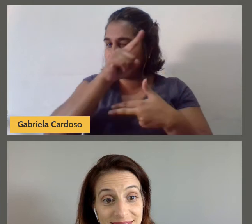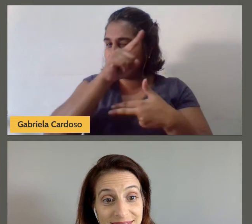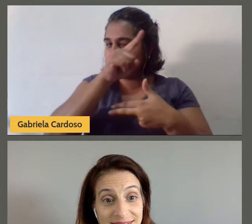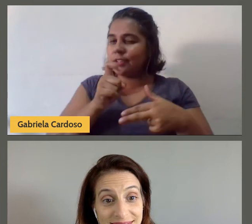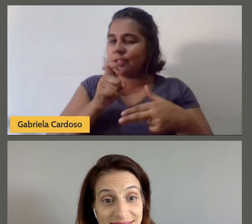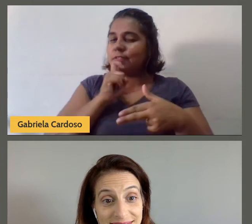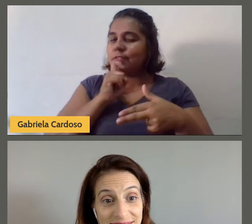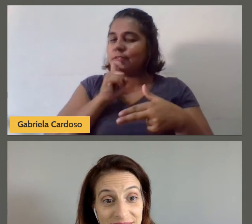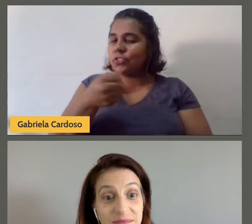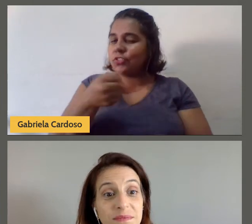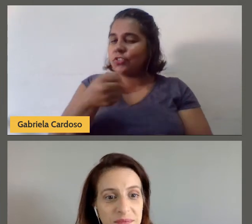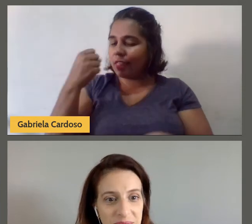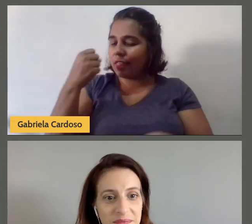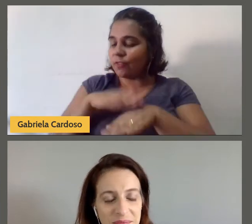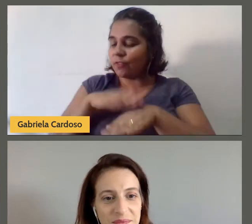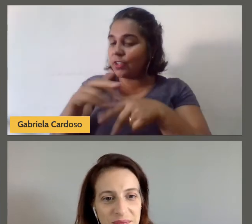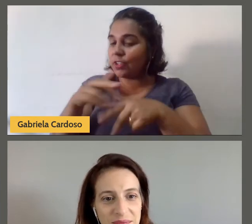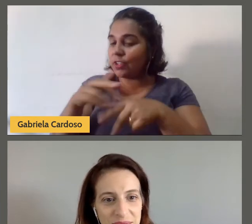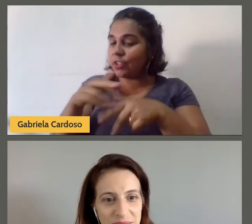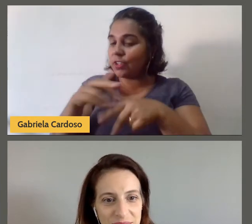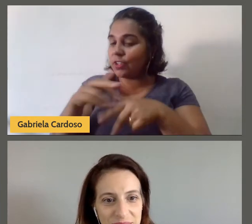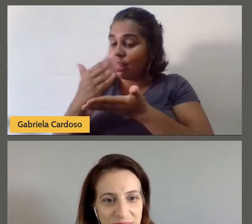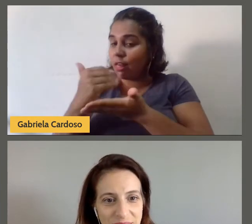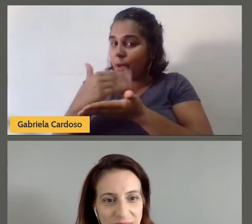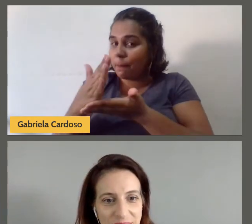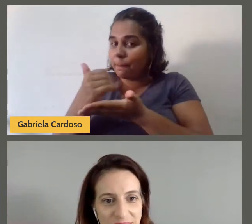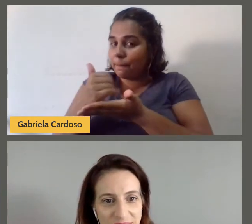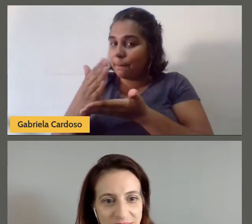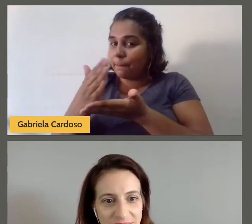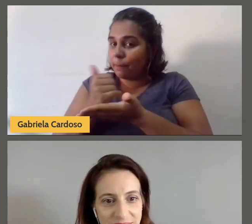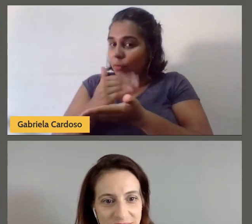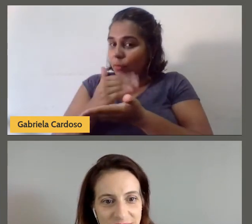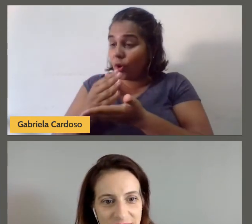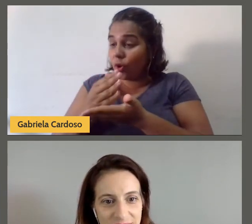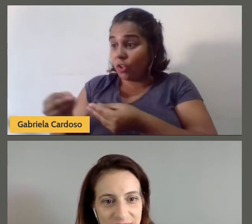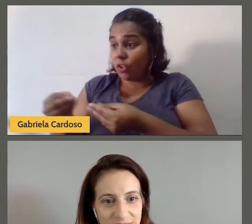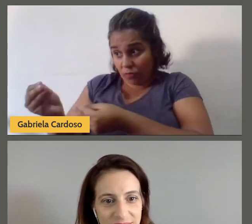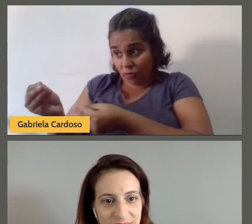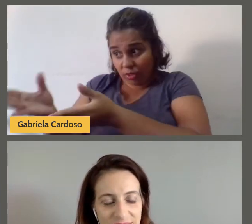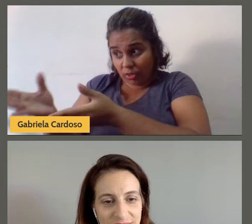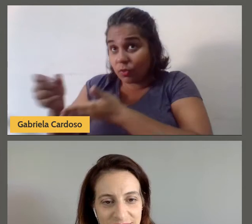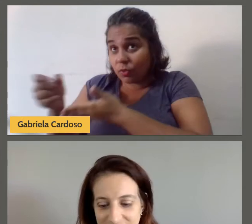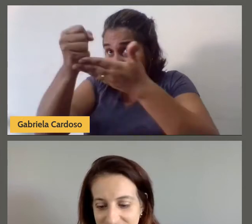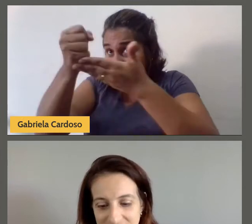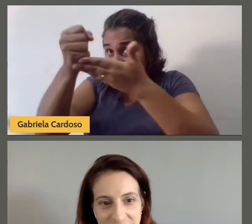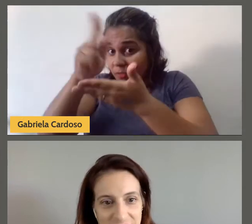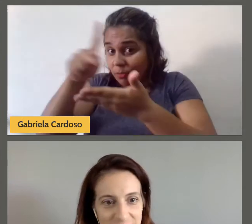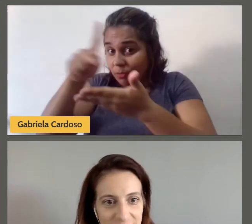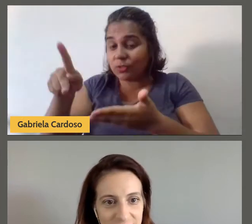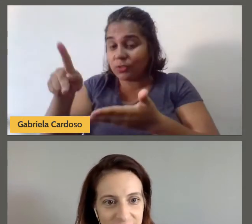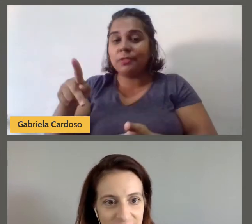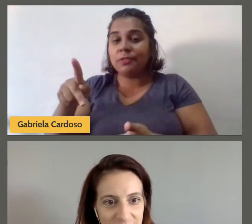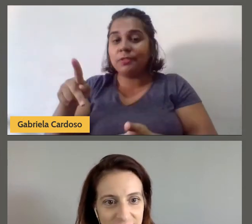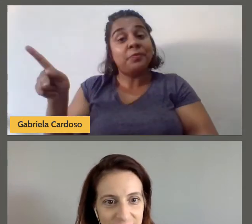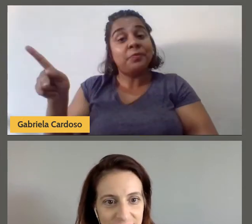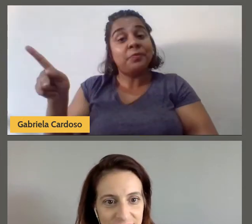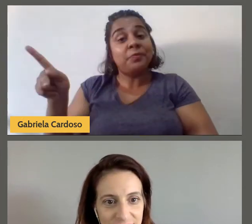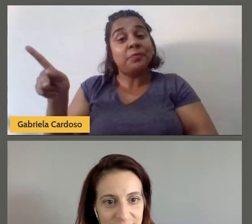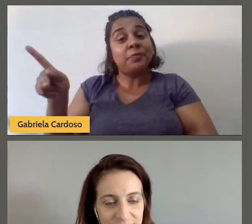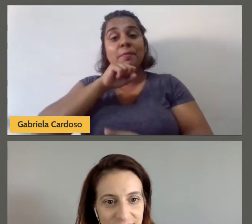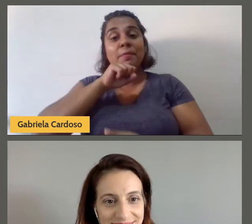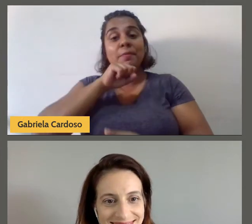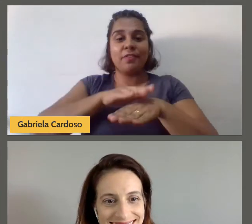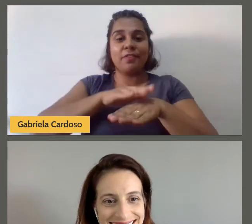receita e vou mandar um bolinho para você levar para a professora. E aí ela fez o bolinho, o menino levou, e a professora,